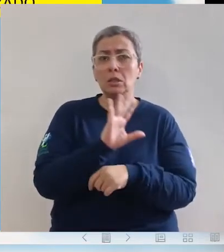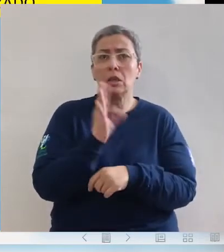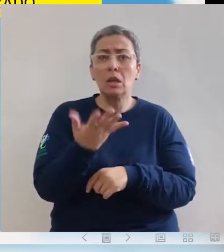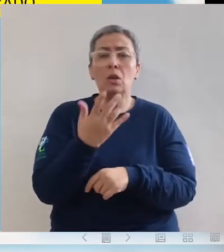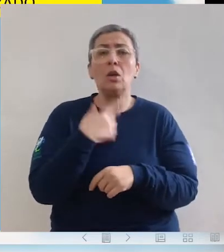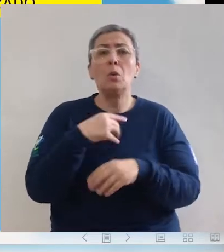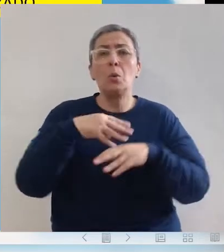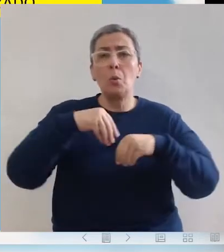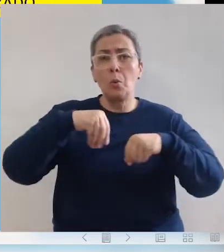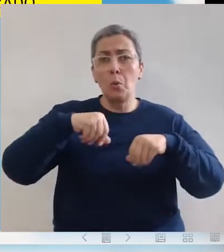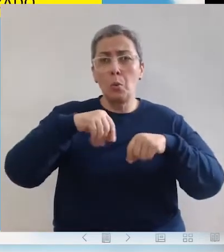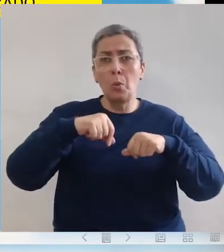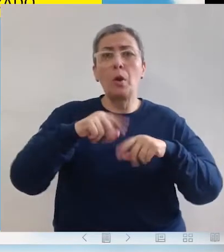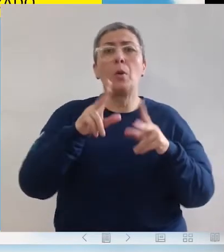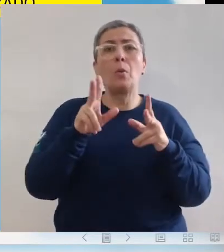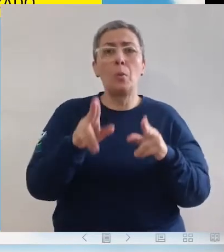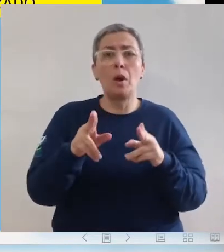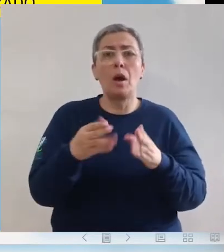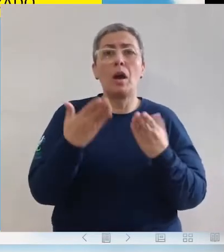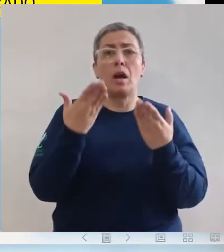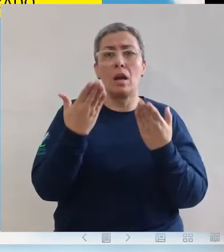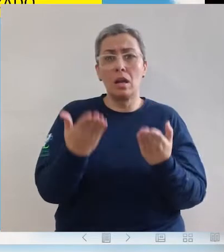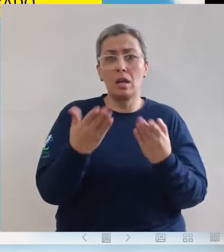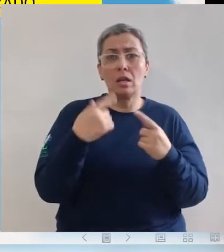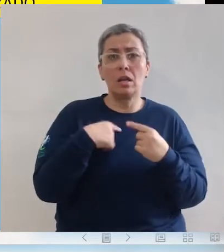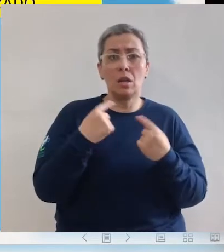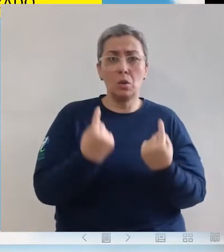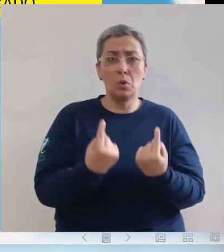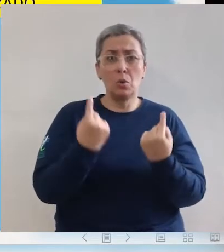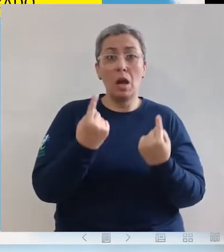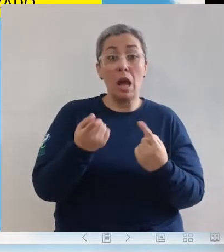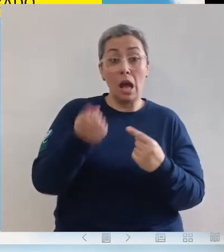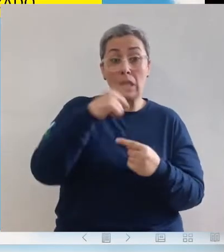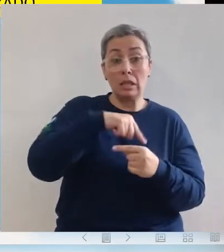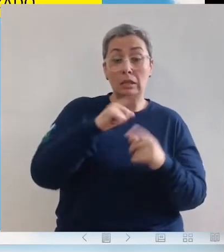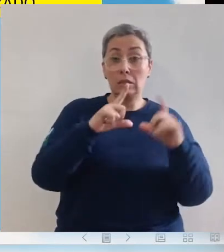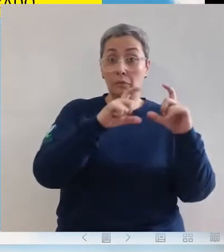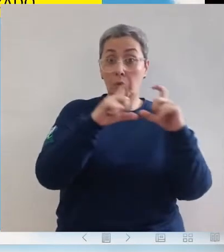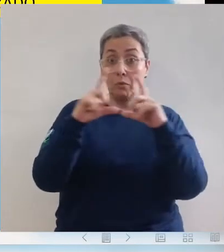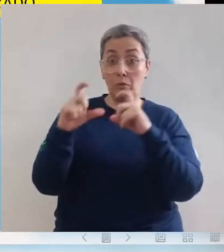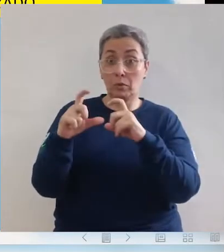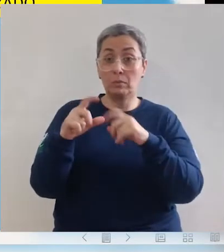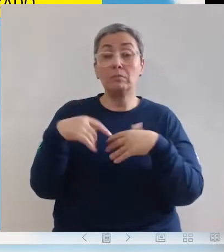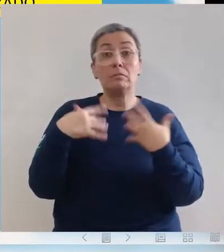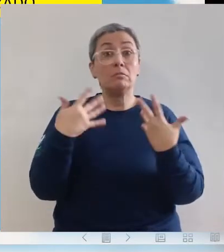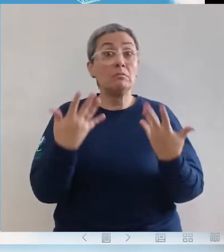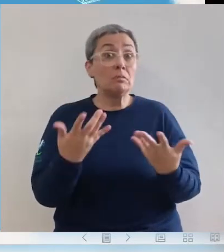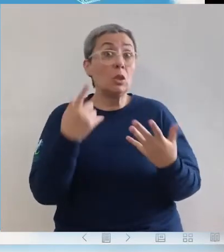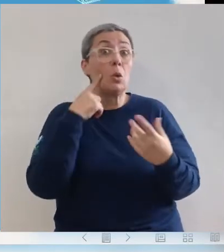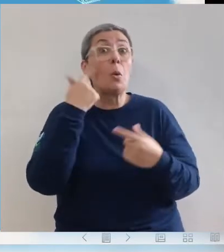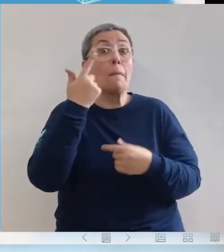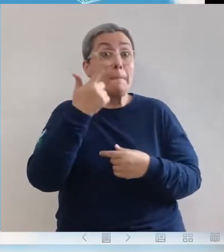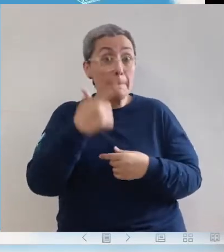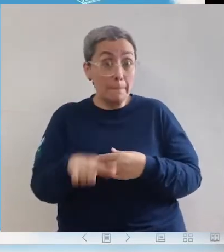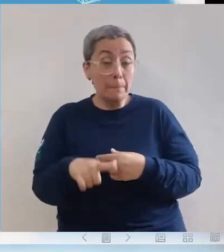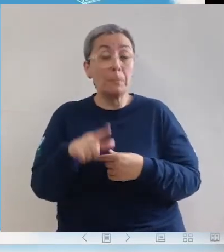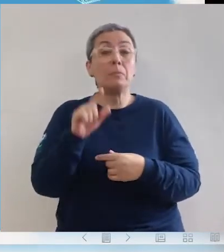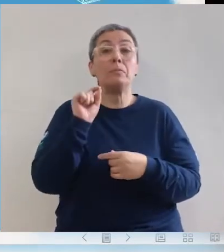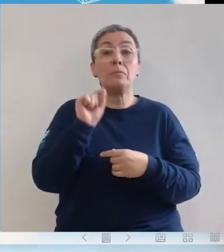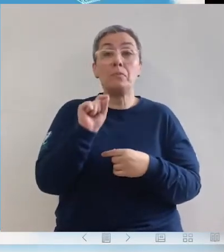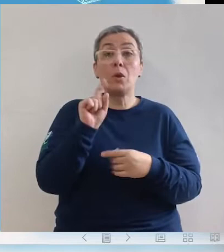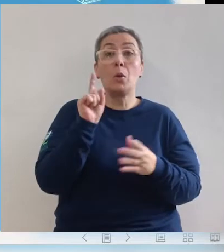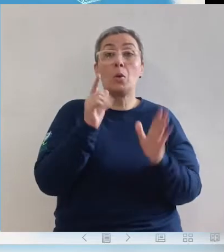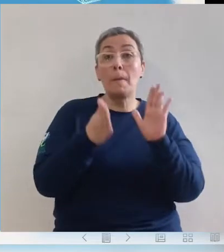que acontece em solos como esses das imagens anteriores? Temos aqui